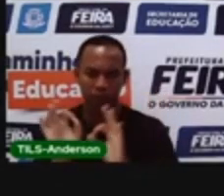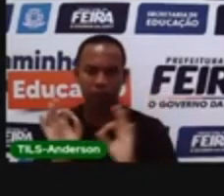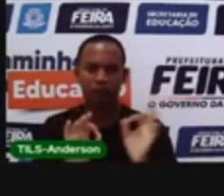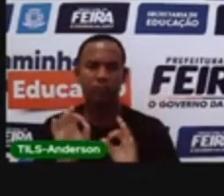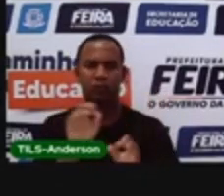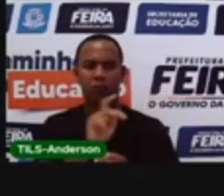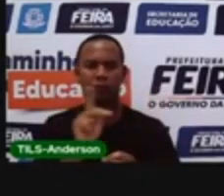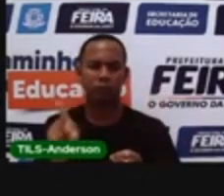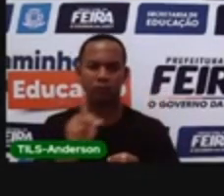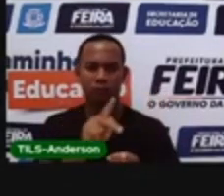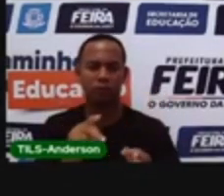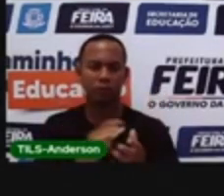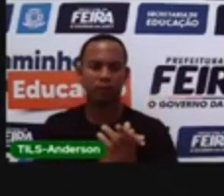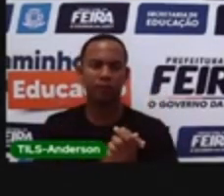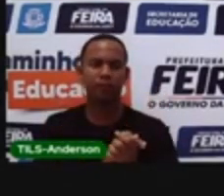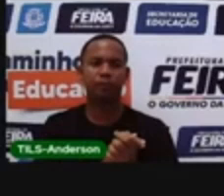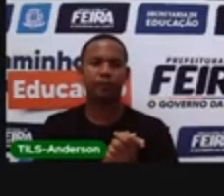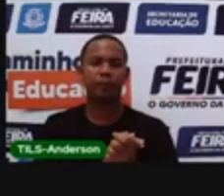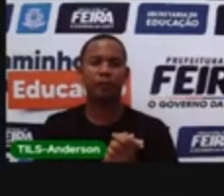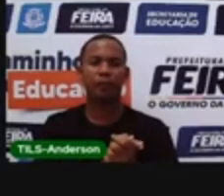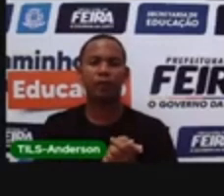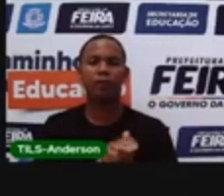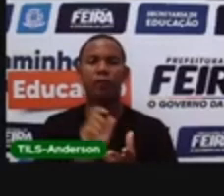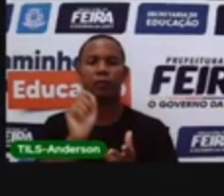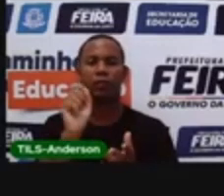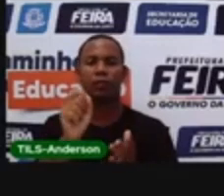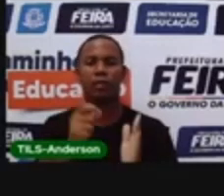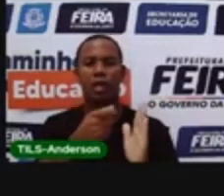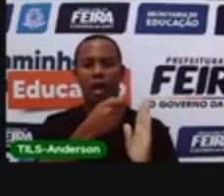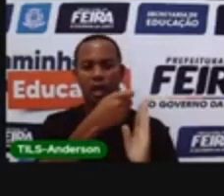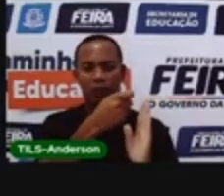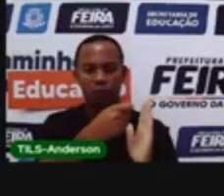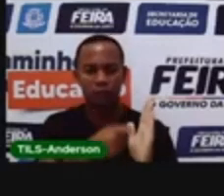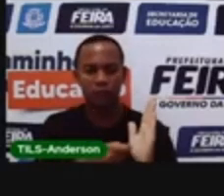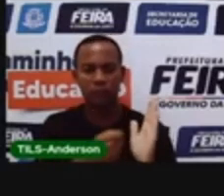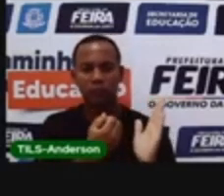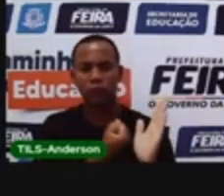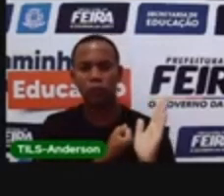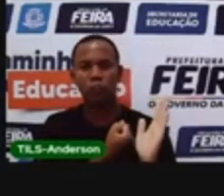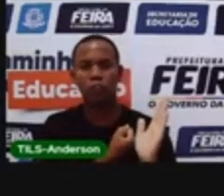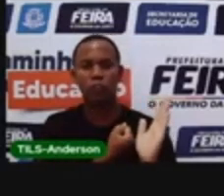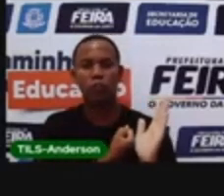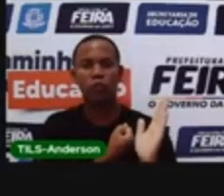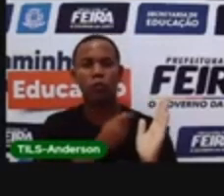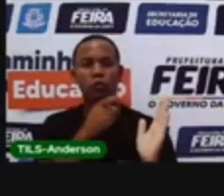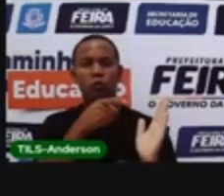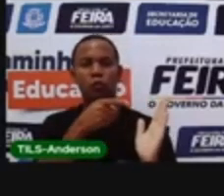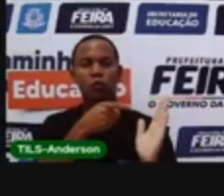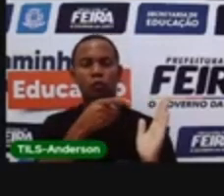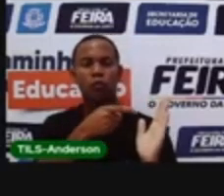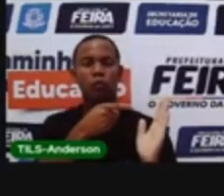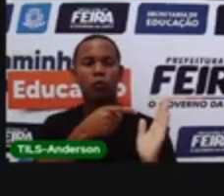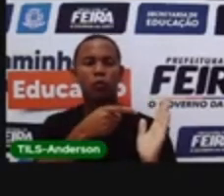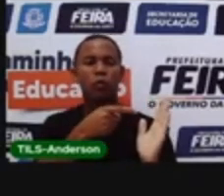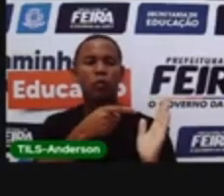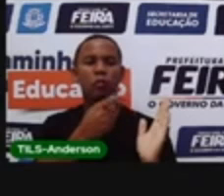certo? Bom, o que que você vai fazer? Anote dois números do recibo de luz que se referem